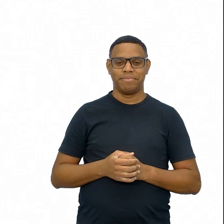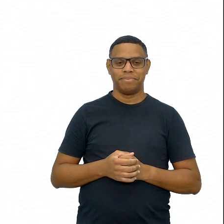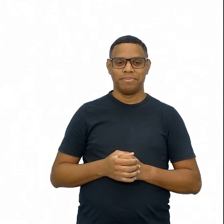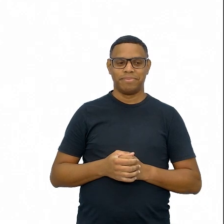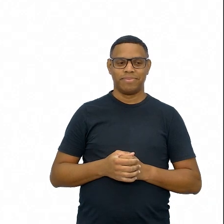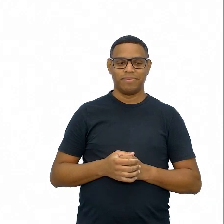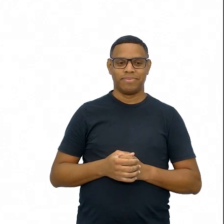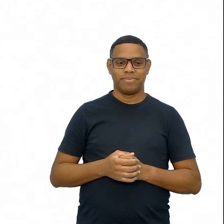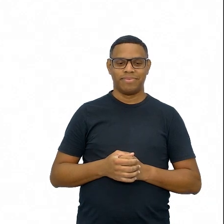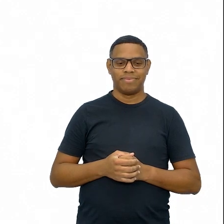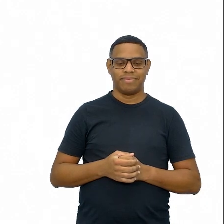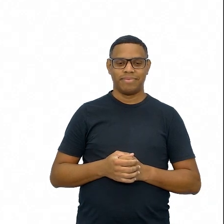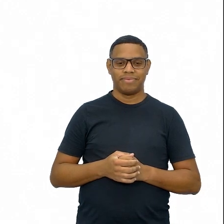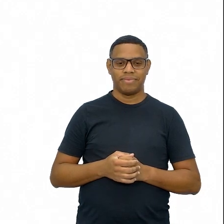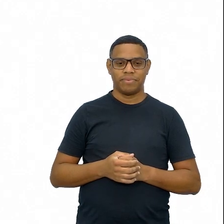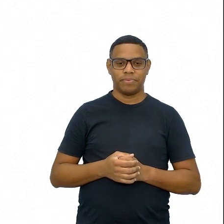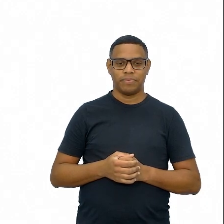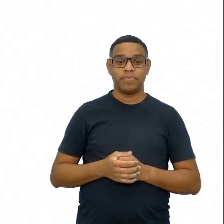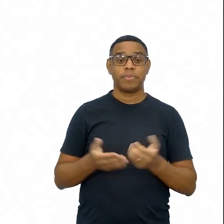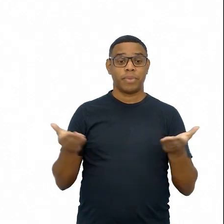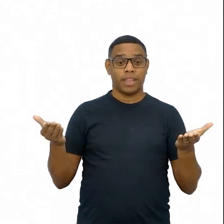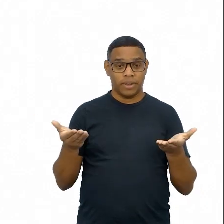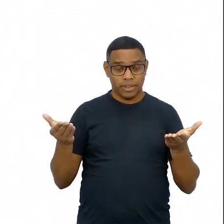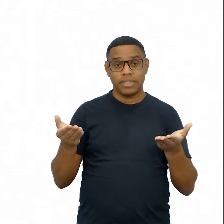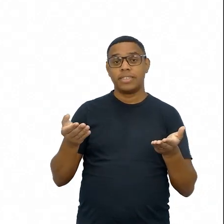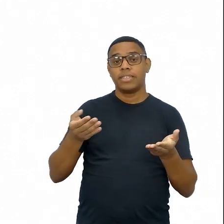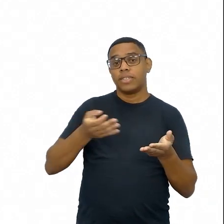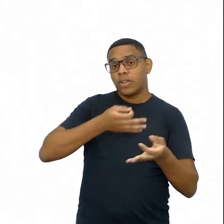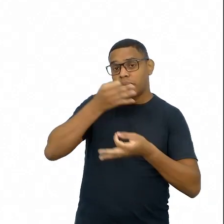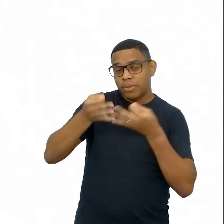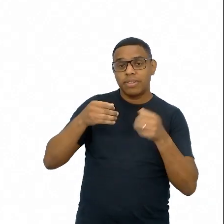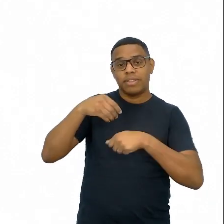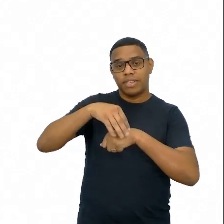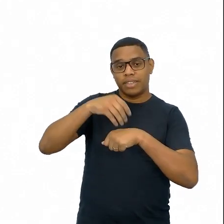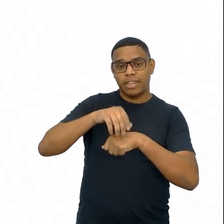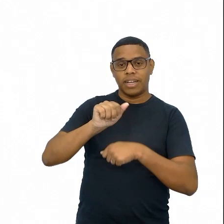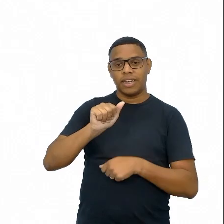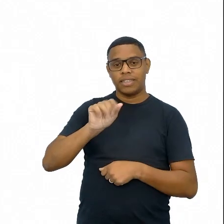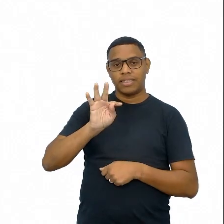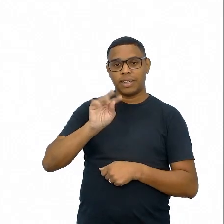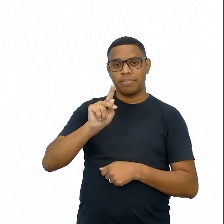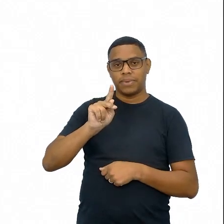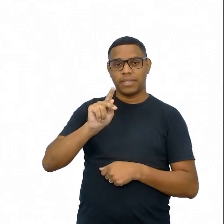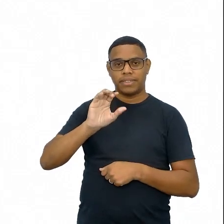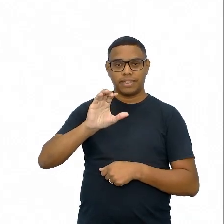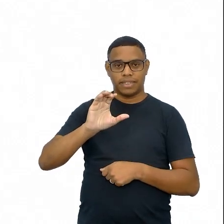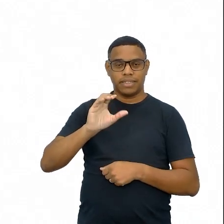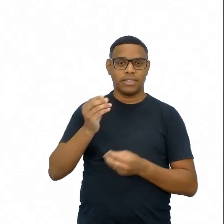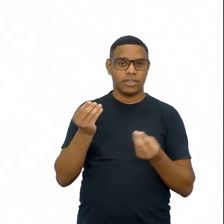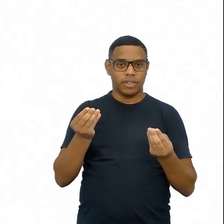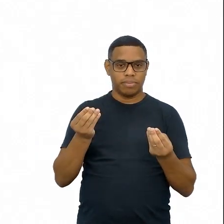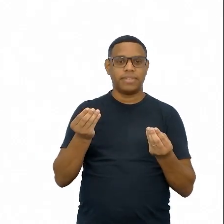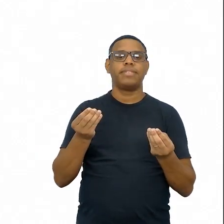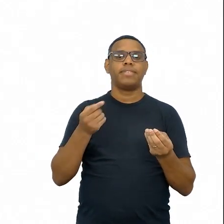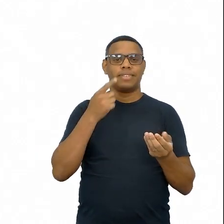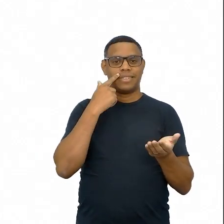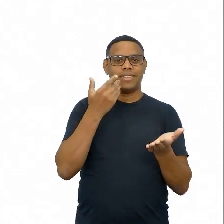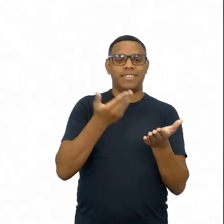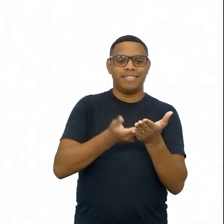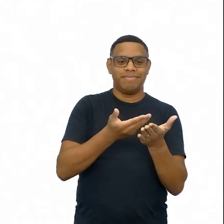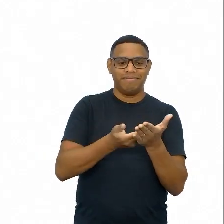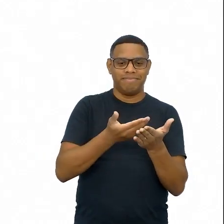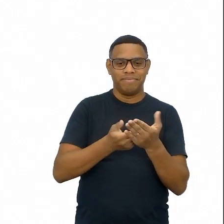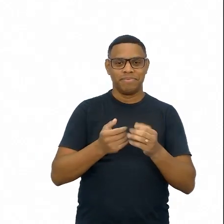Bom, aqui são as sugestões para a TPC. Então, no encontro de hoje, nós levantamos,